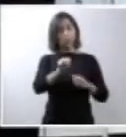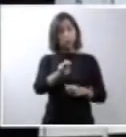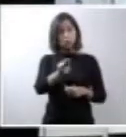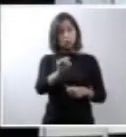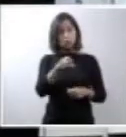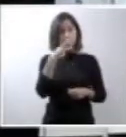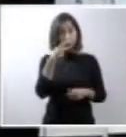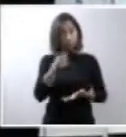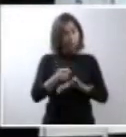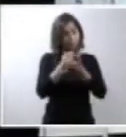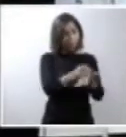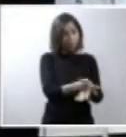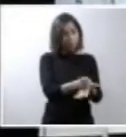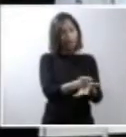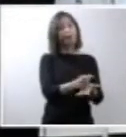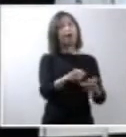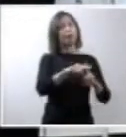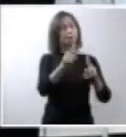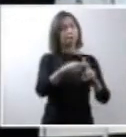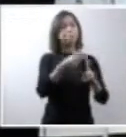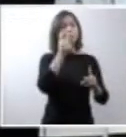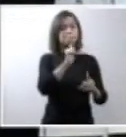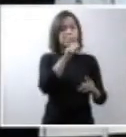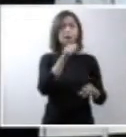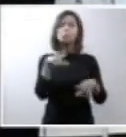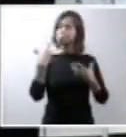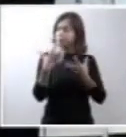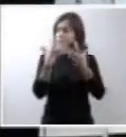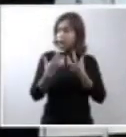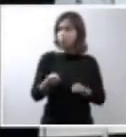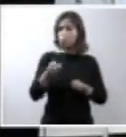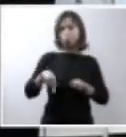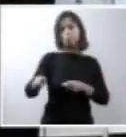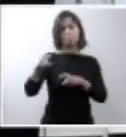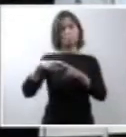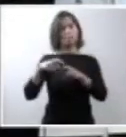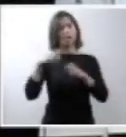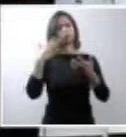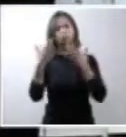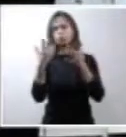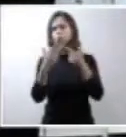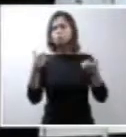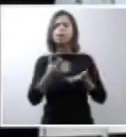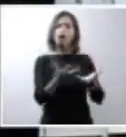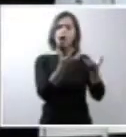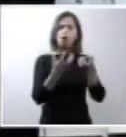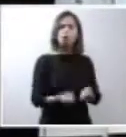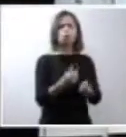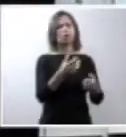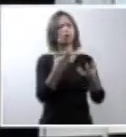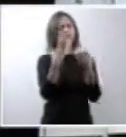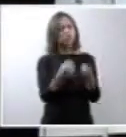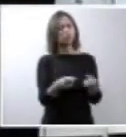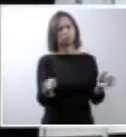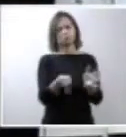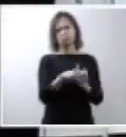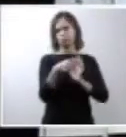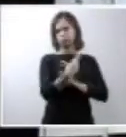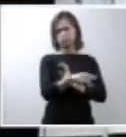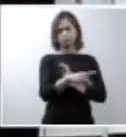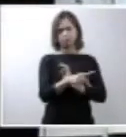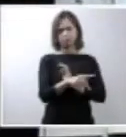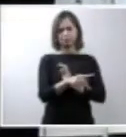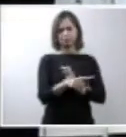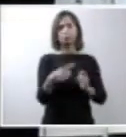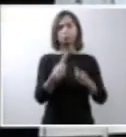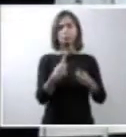uma opção de acolhida, de fato, do nascituro. O acolhida, de fato, da